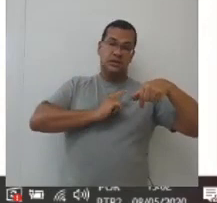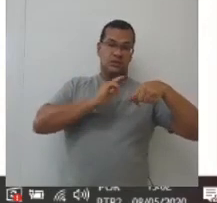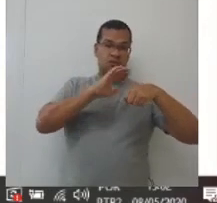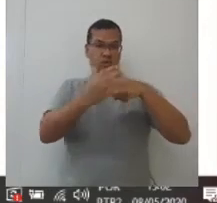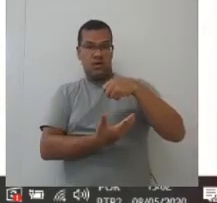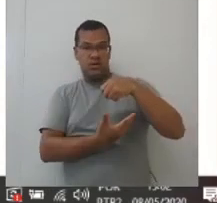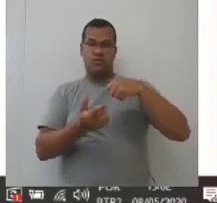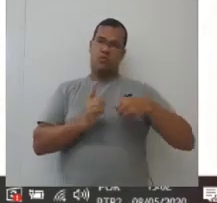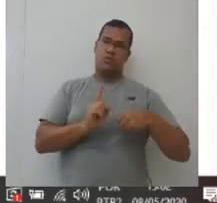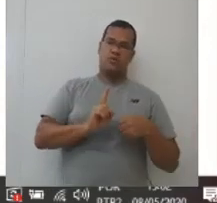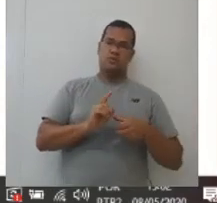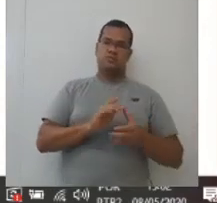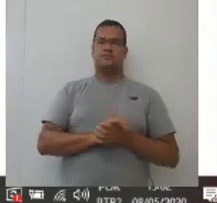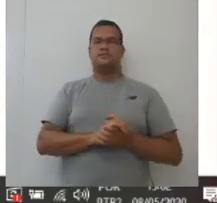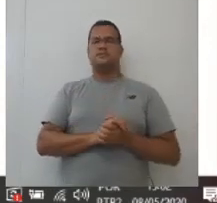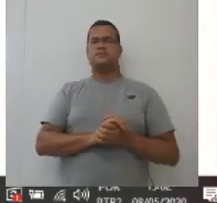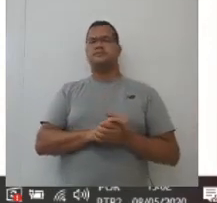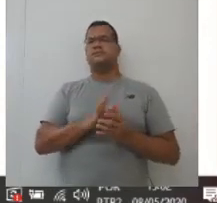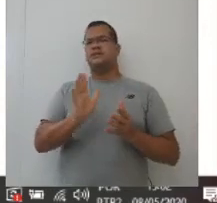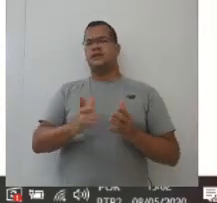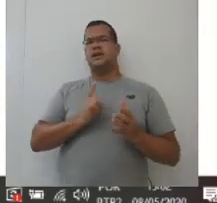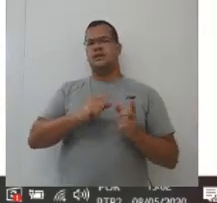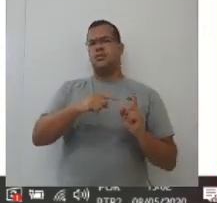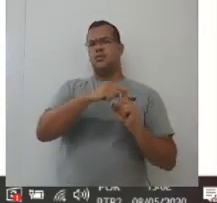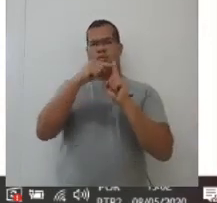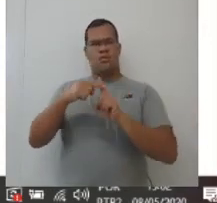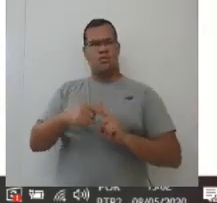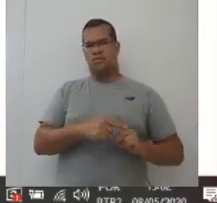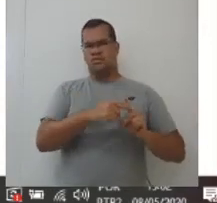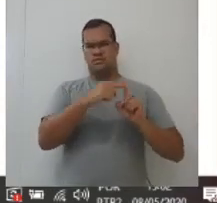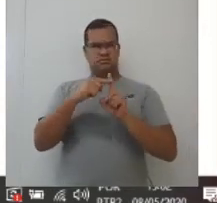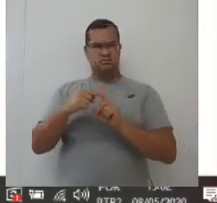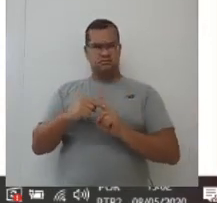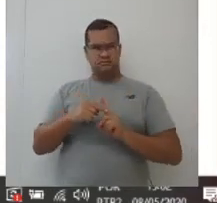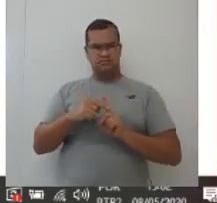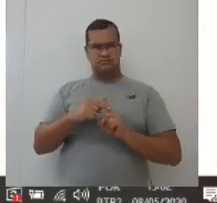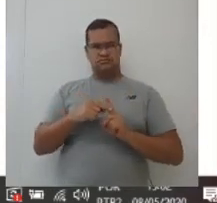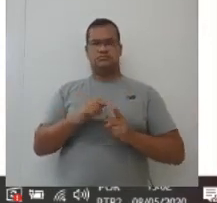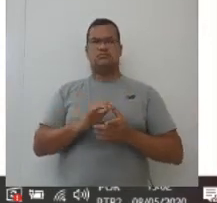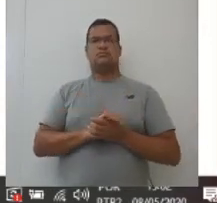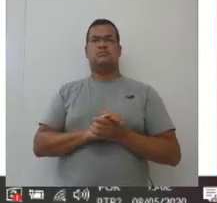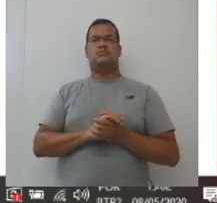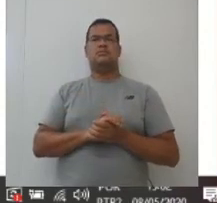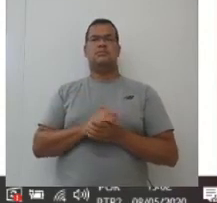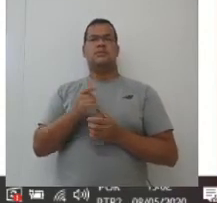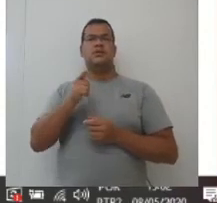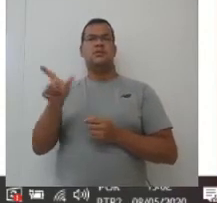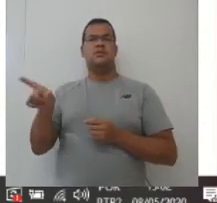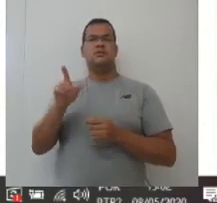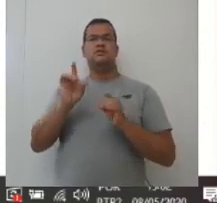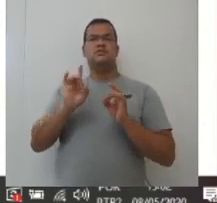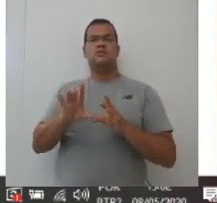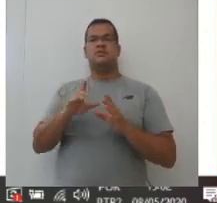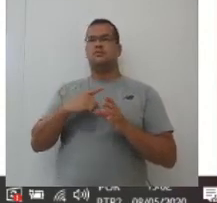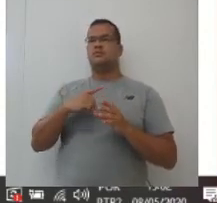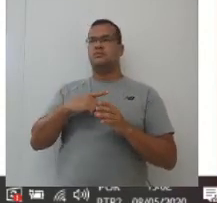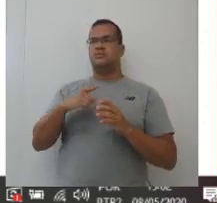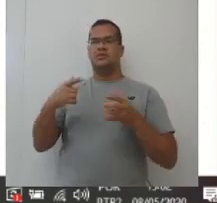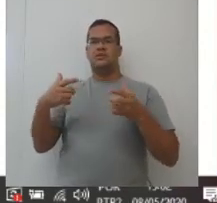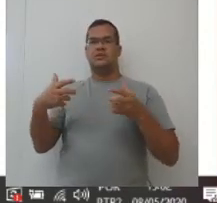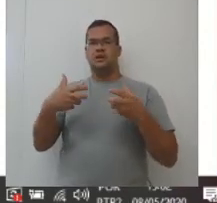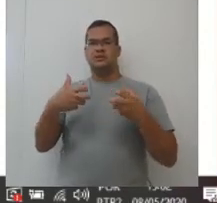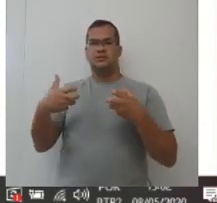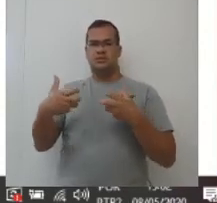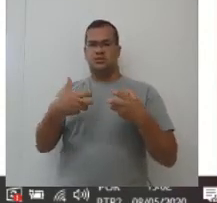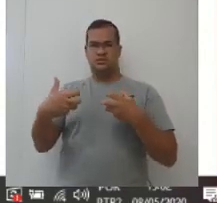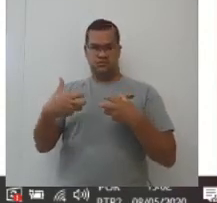campo. Existe uma carga que gera, que cria o campo, e a outra que fica sob ação, em